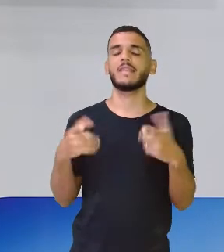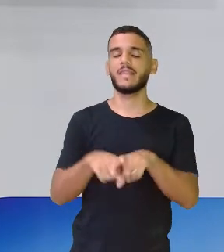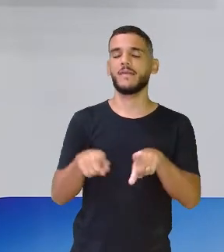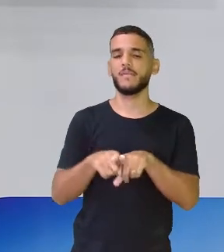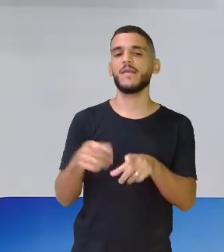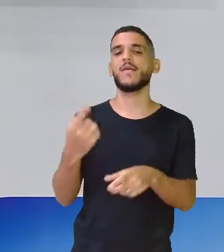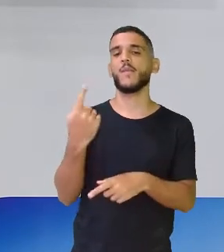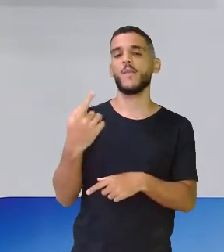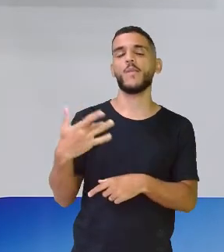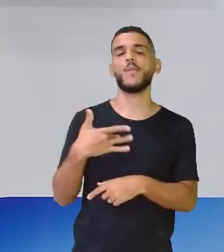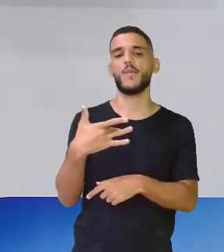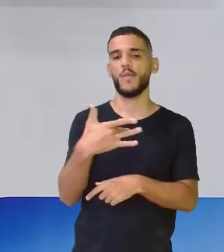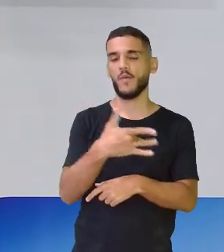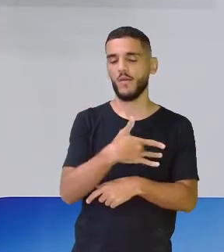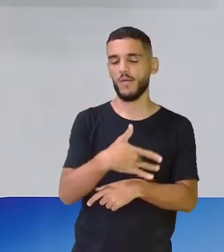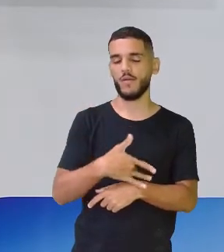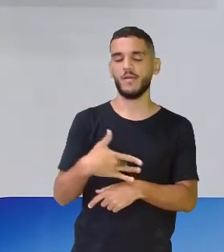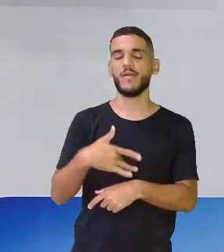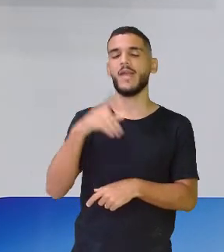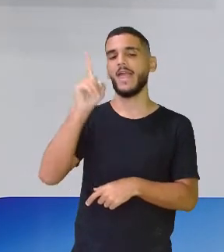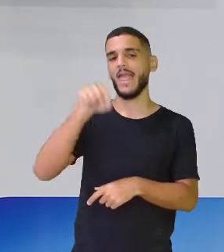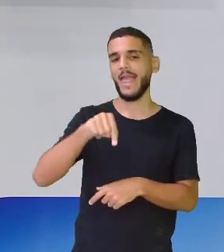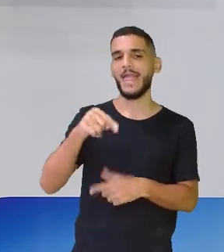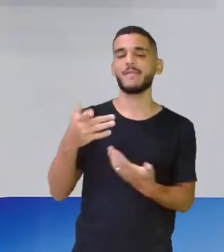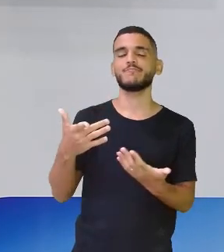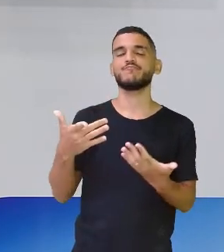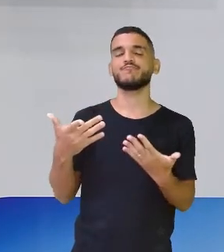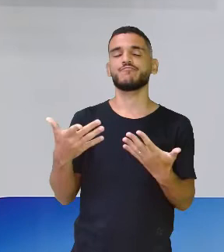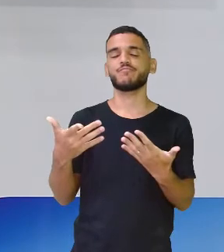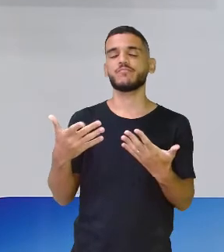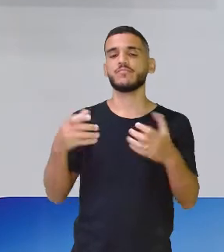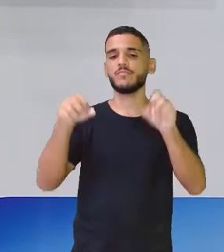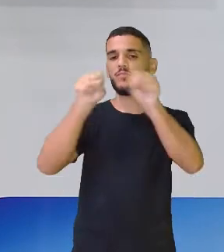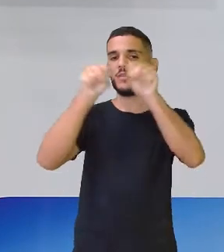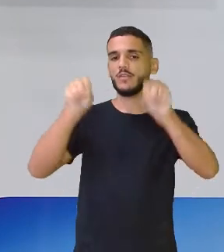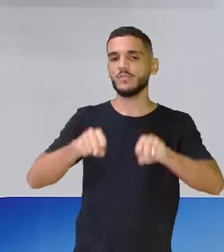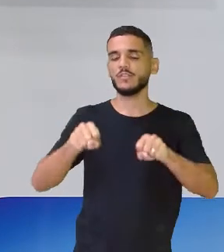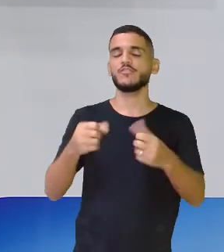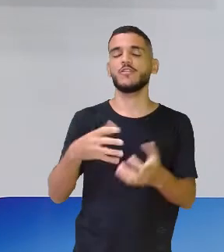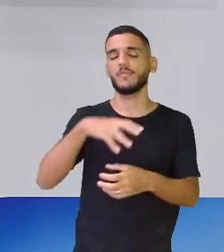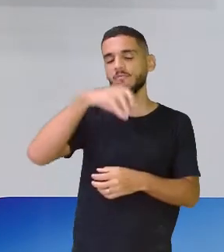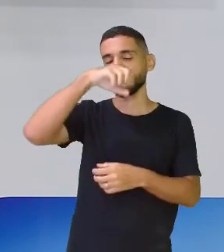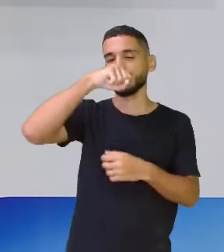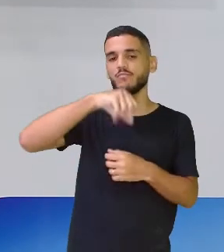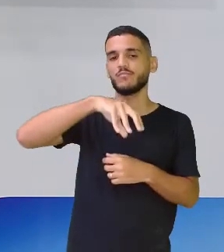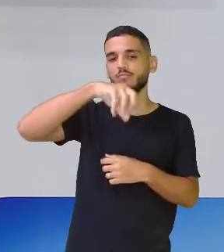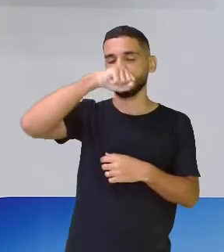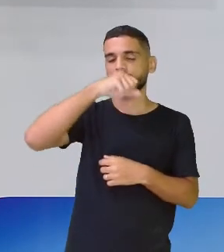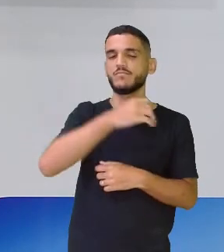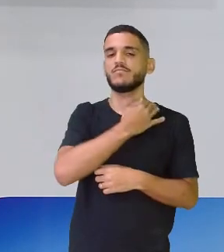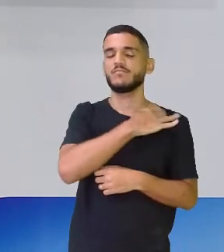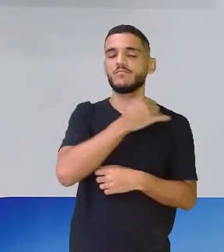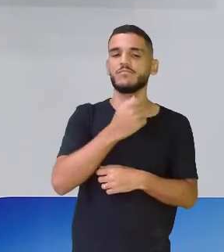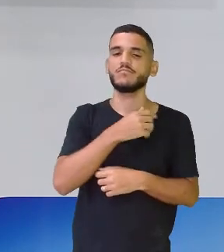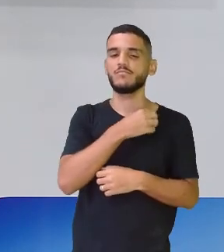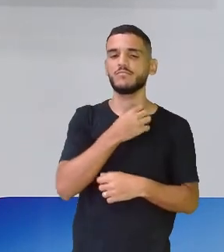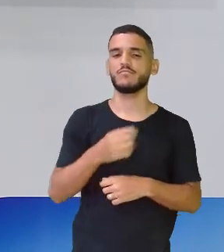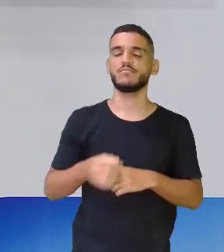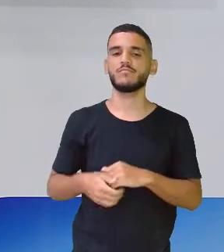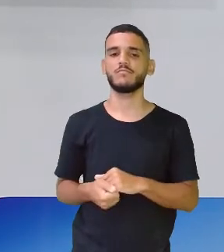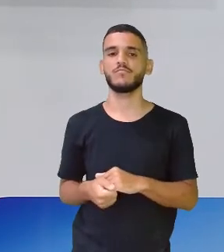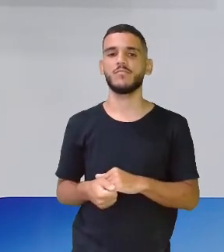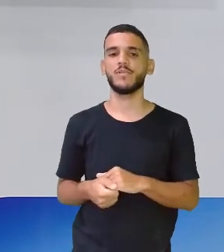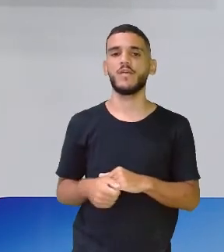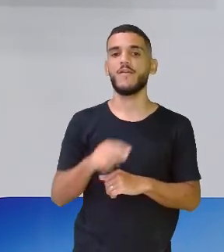do sistema respiratório. Temos vários órgãos, não são só os pulmões, temos vários outros para fazer parte desse sistema.